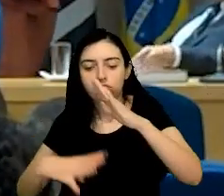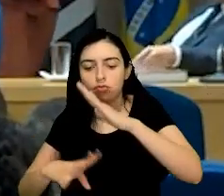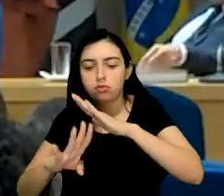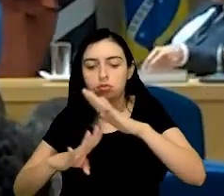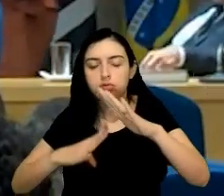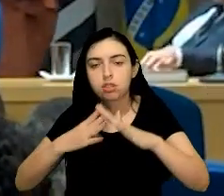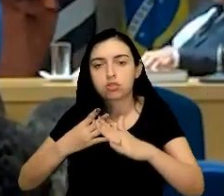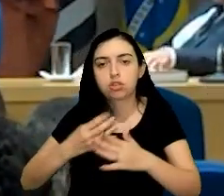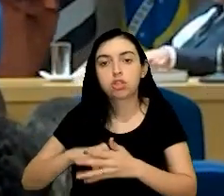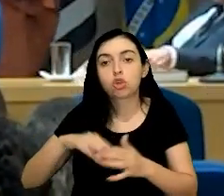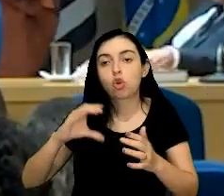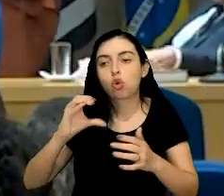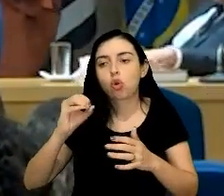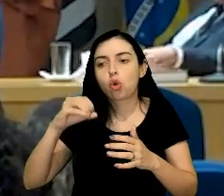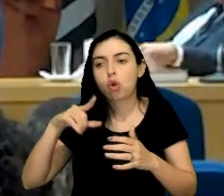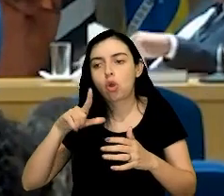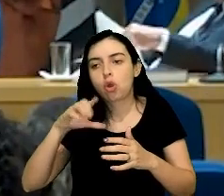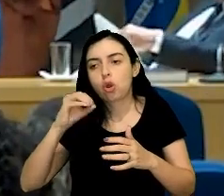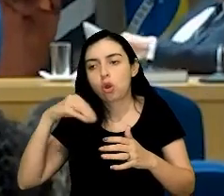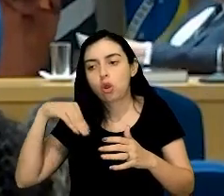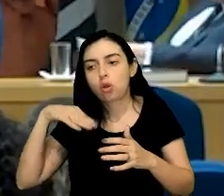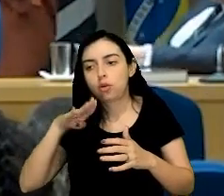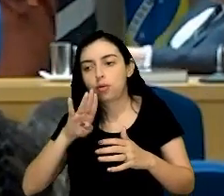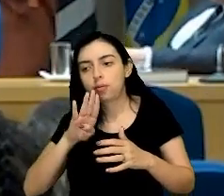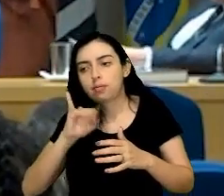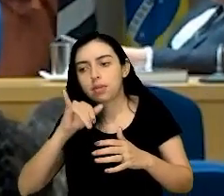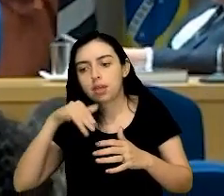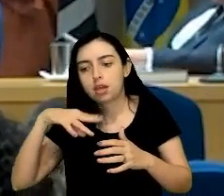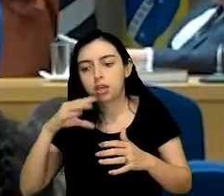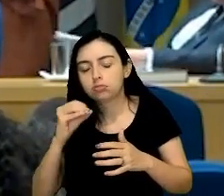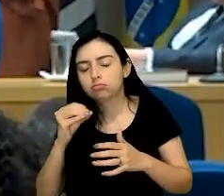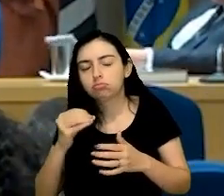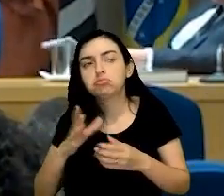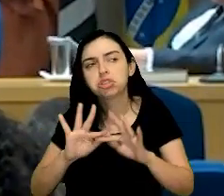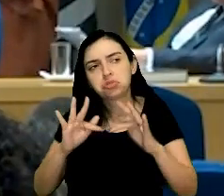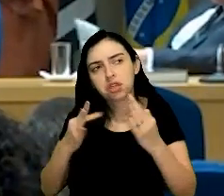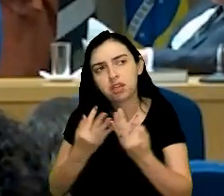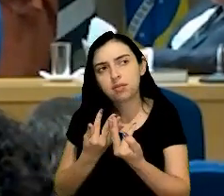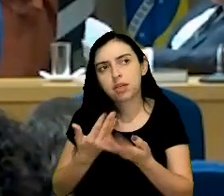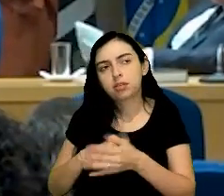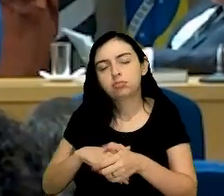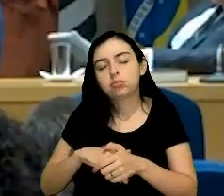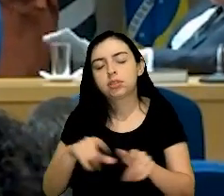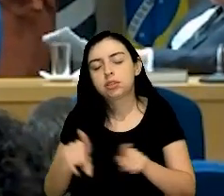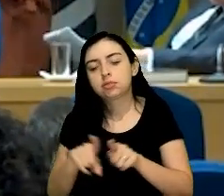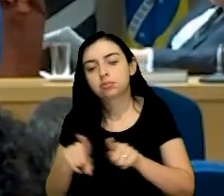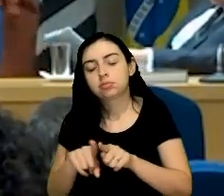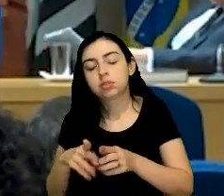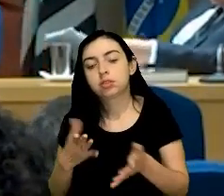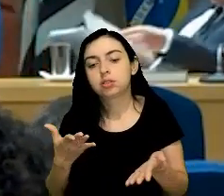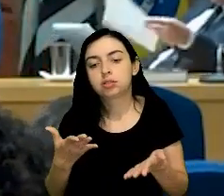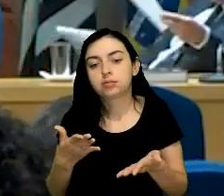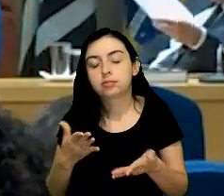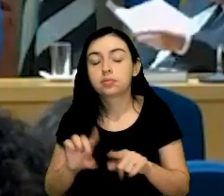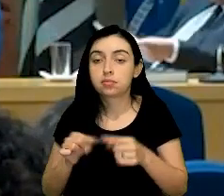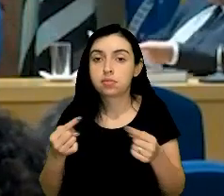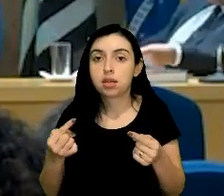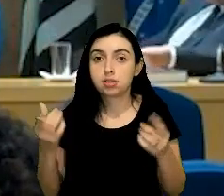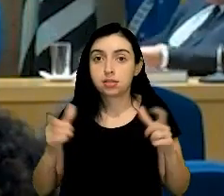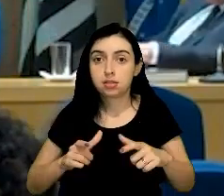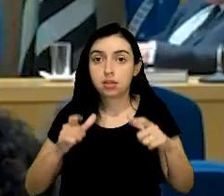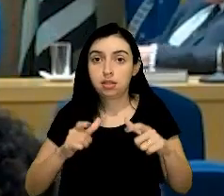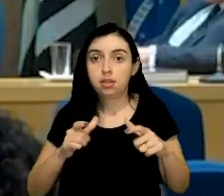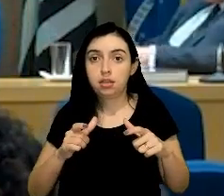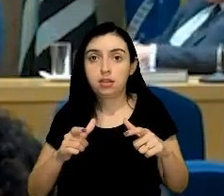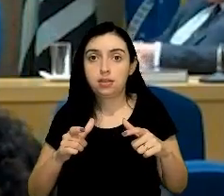nós temos uma migração mais familiar, a dos congoleses também, né? Mas aqui esse